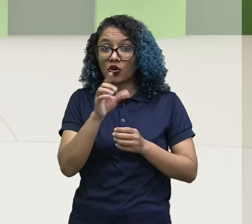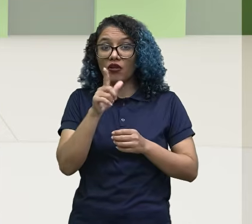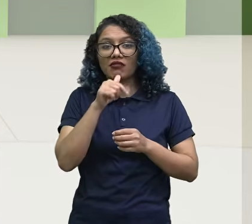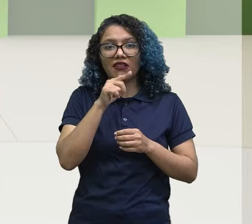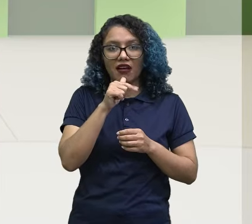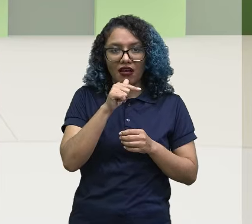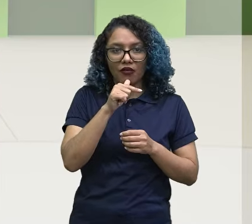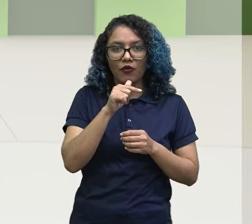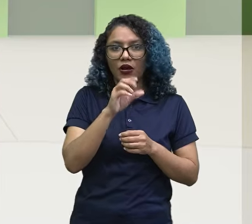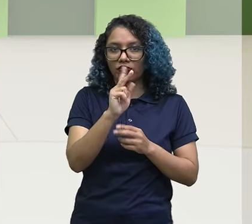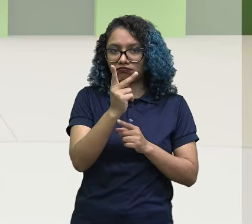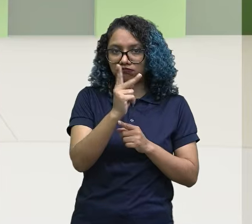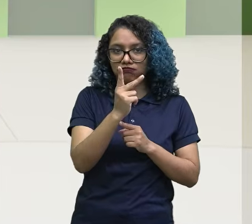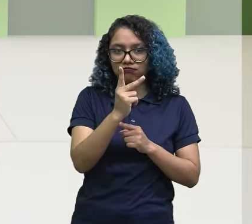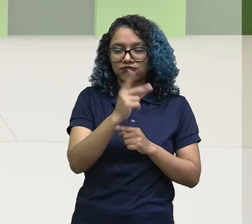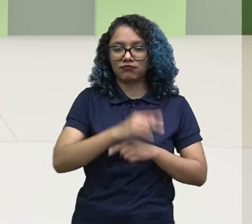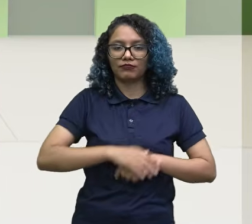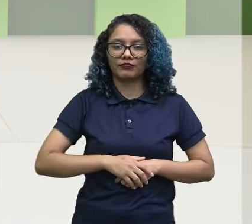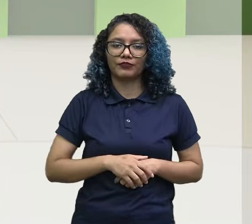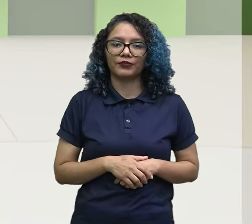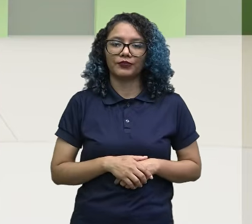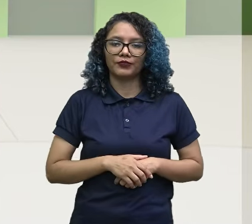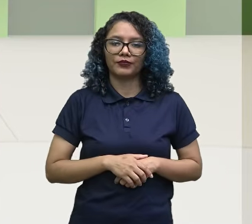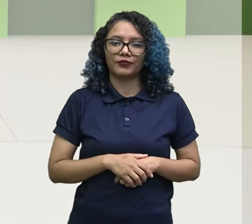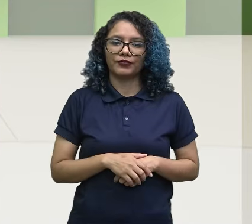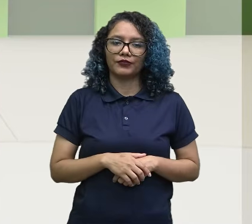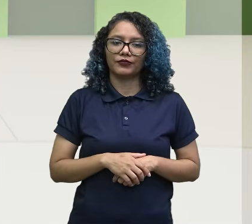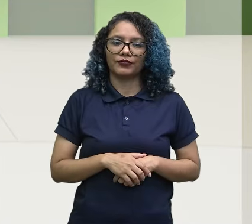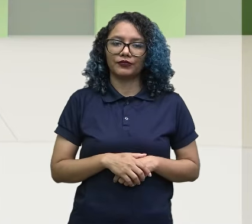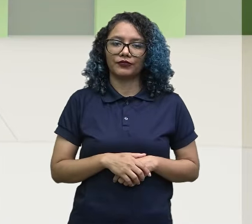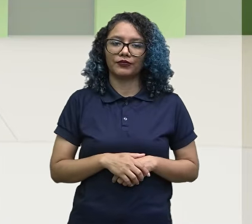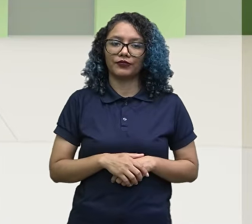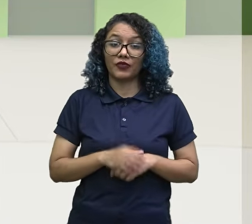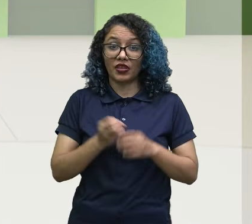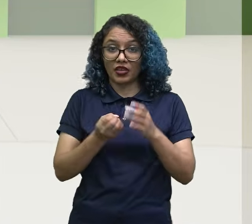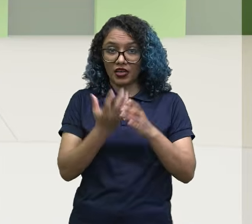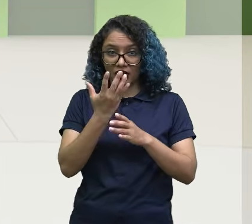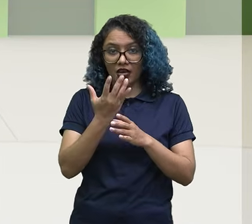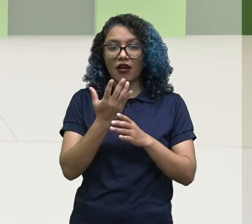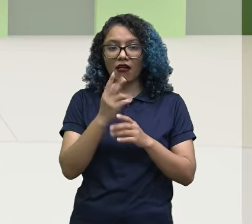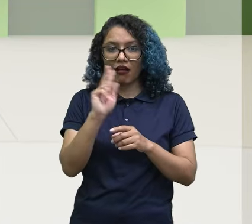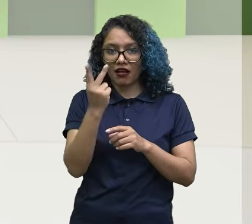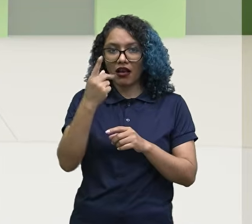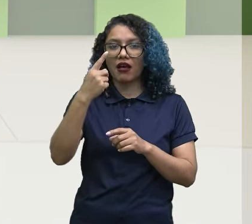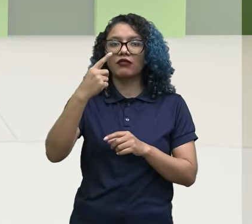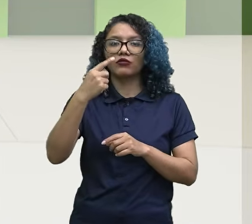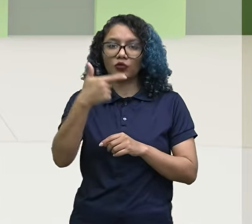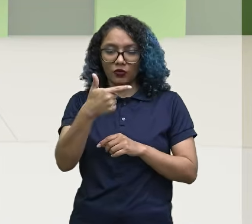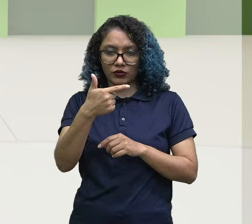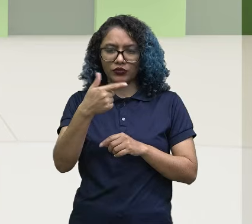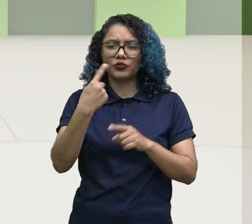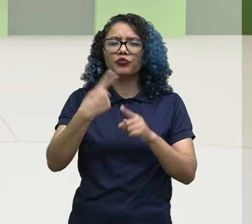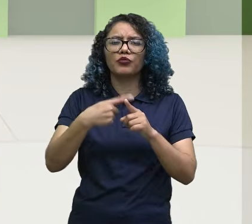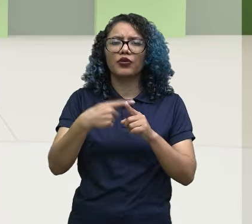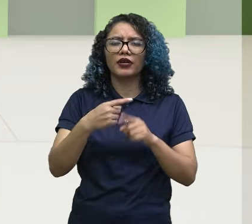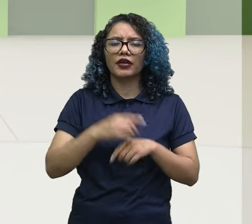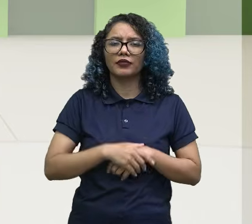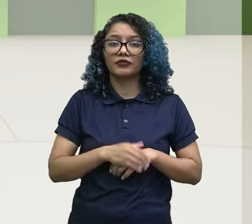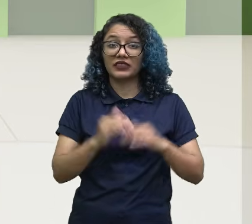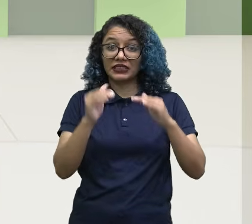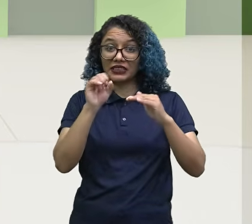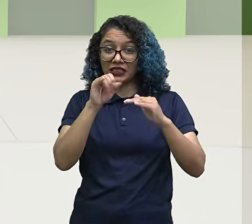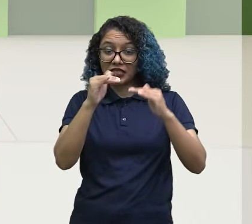no caso do hidrogênio. Vai se formar o gás hidrogênio, H2, né? Por quê? Porque como eles estão para baixo aqui na